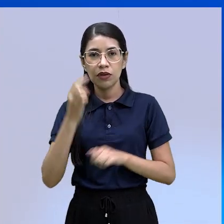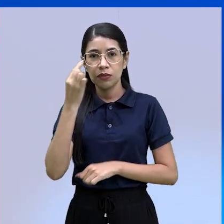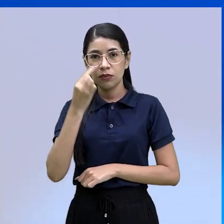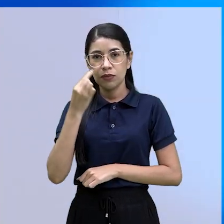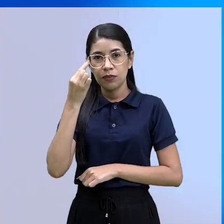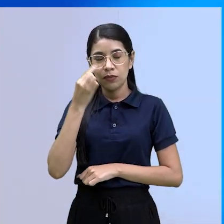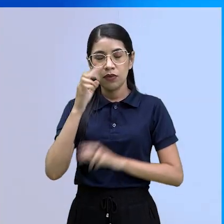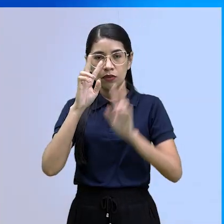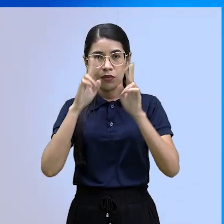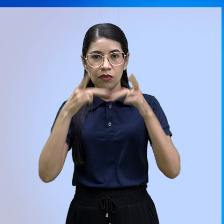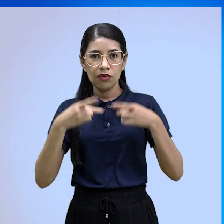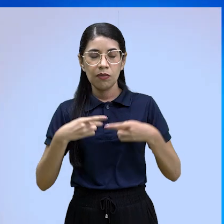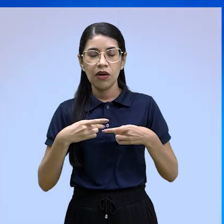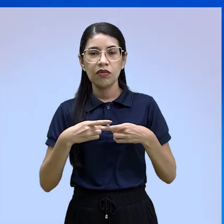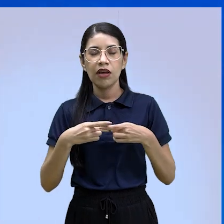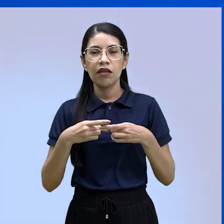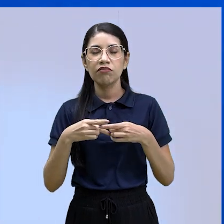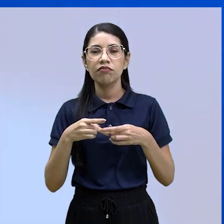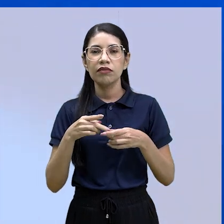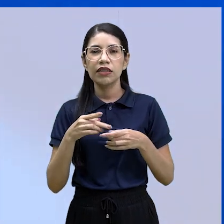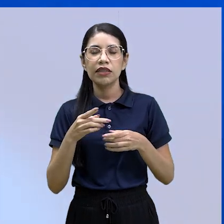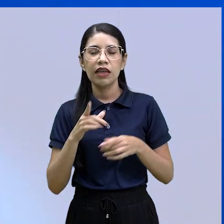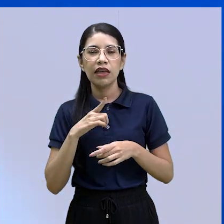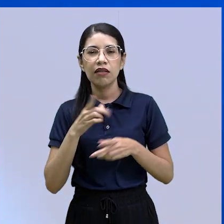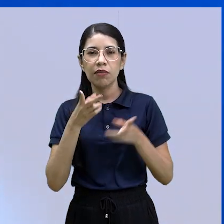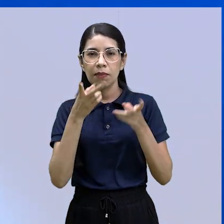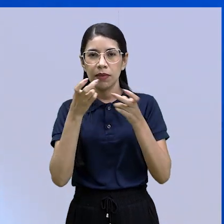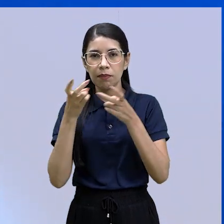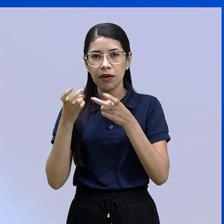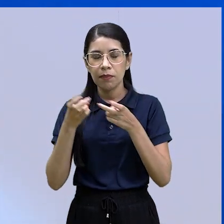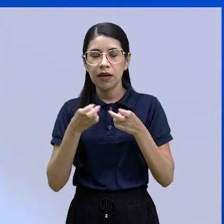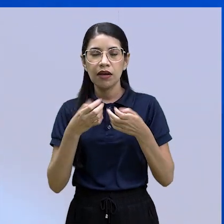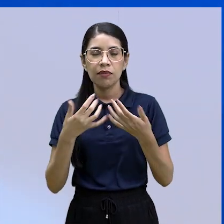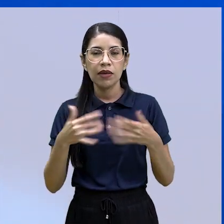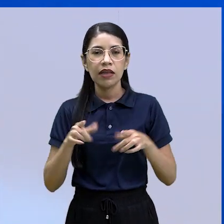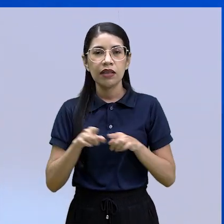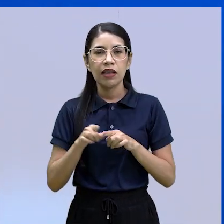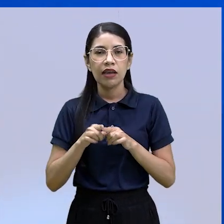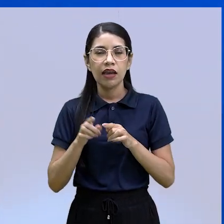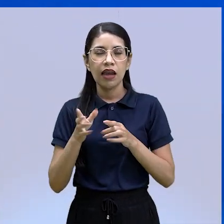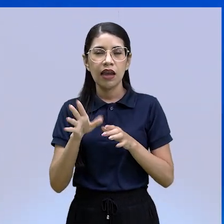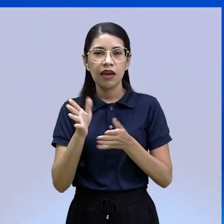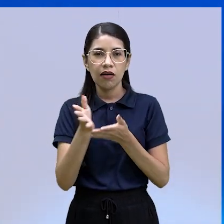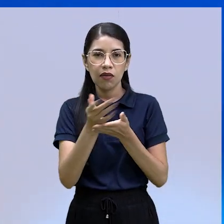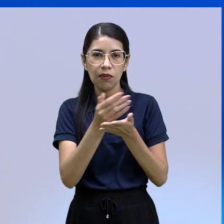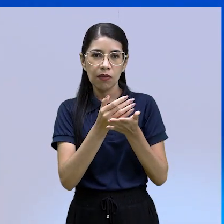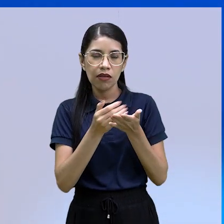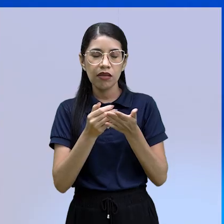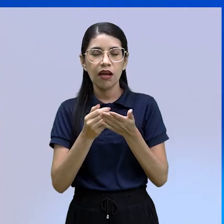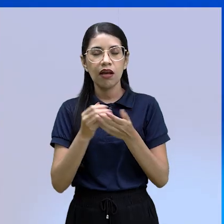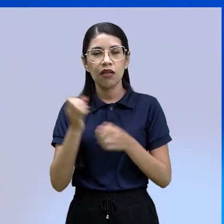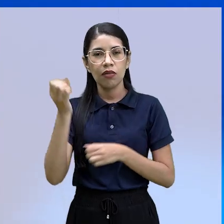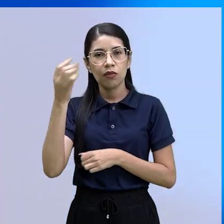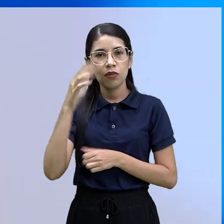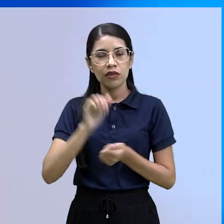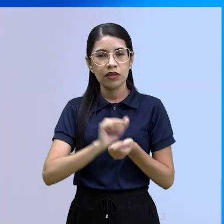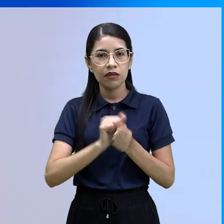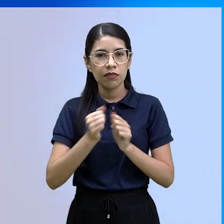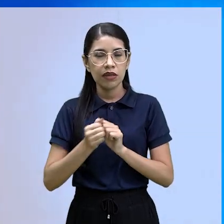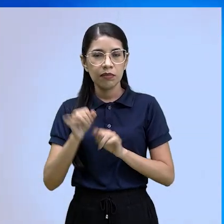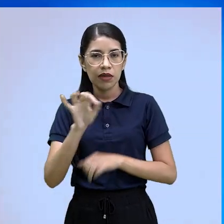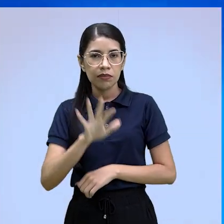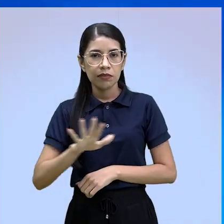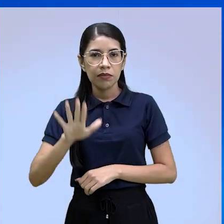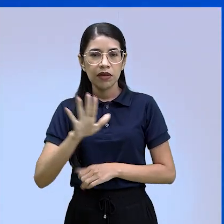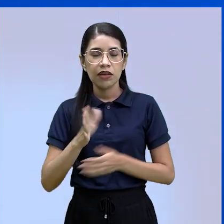humano, ele é um órgão sensorial complexo, responsável por captar a luz e transformá-la em imagem. Então vou passar a